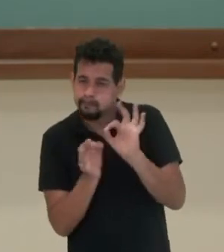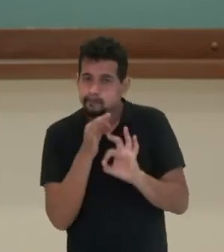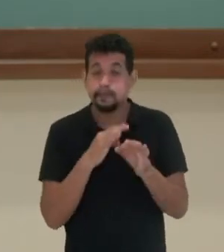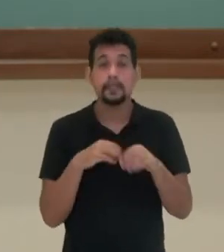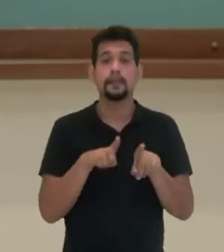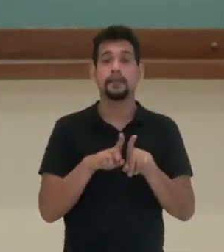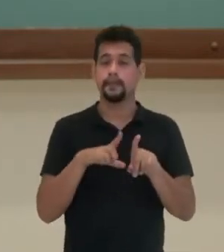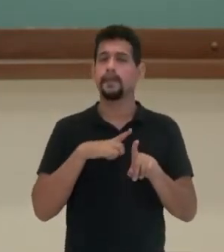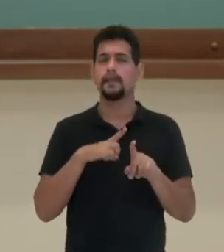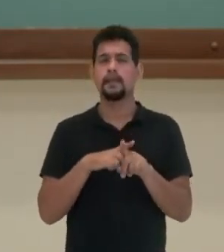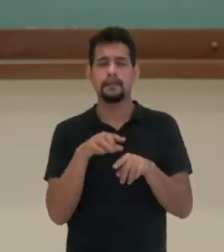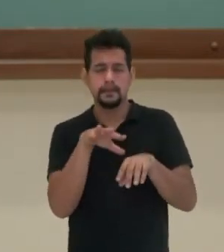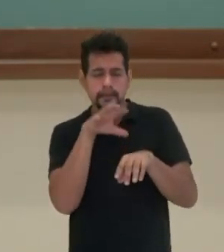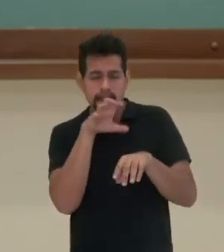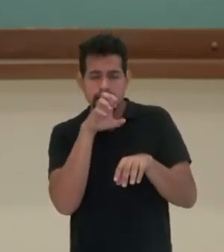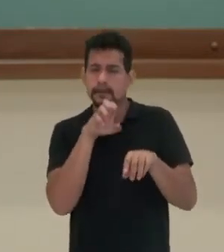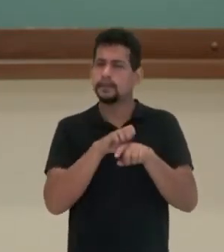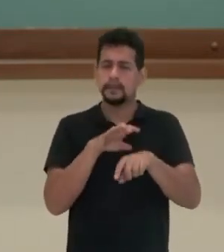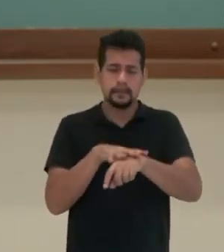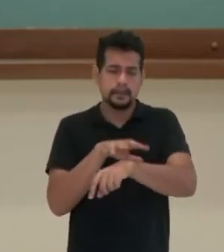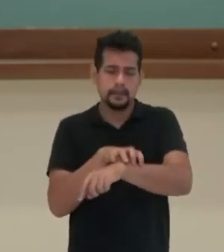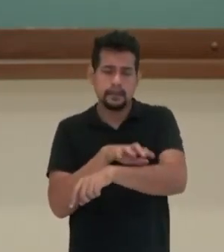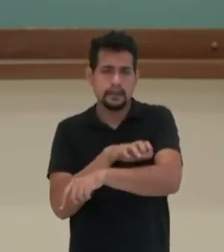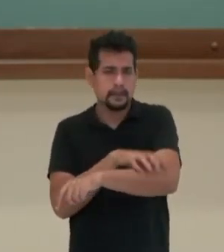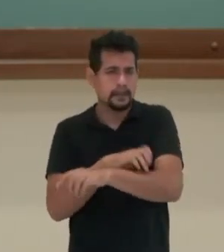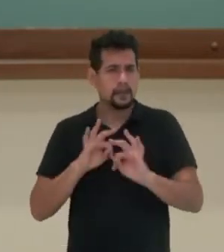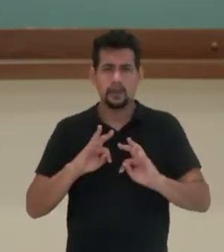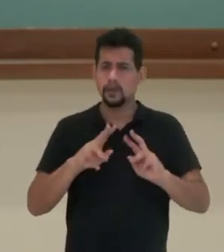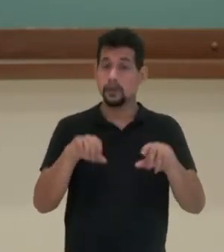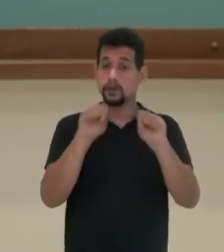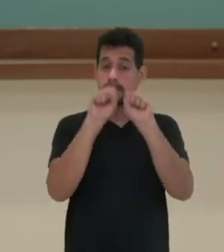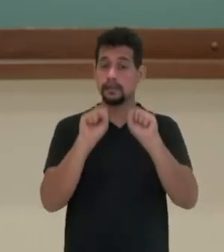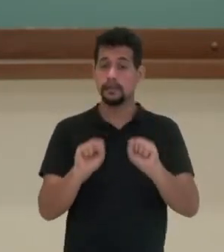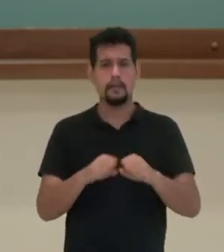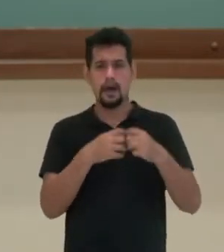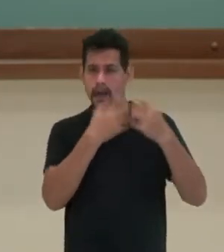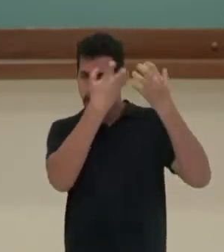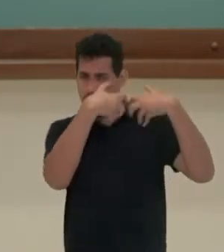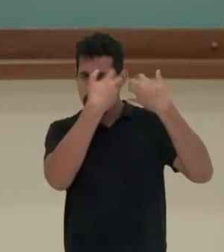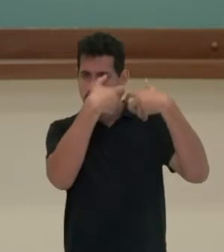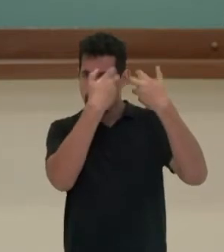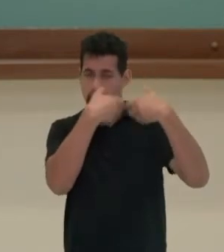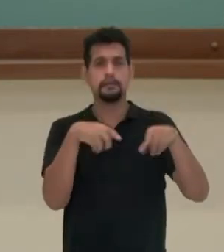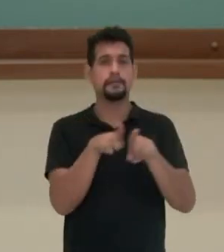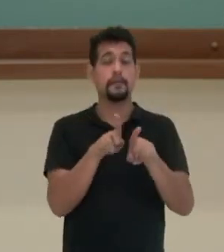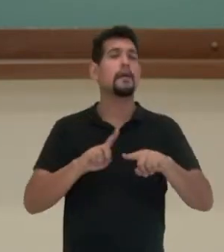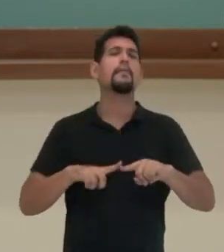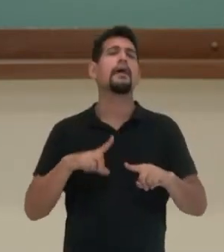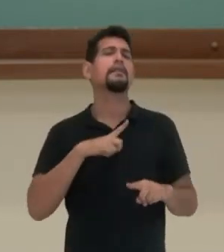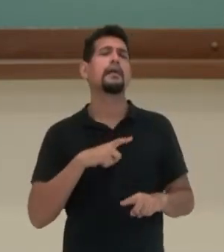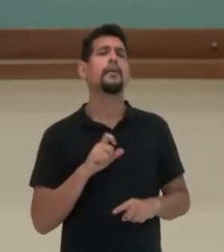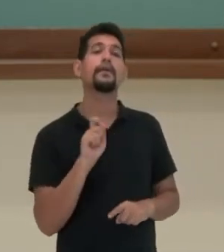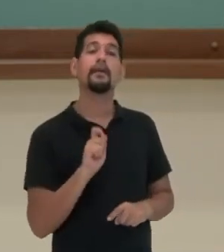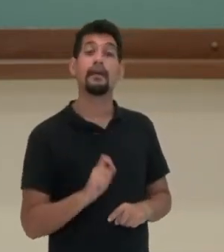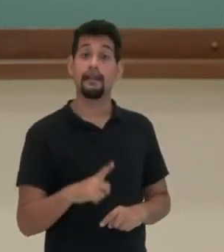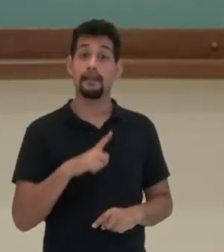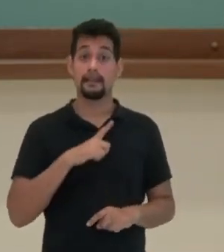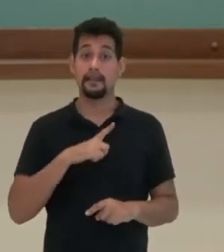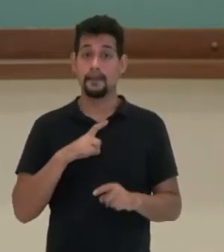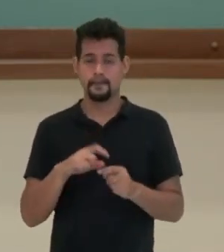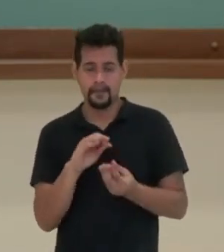sistema sensorial, né? O sistema neural nesse tecido. Ele é formado por